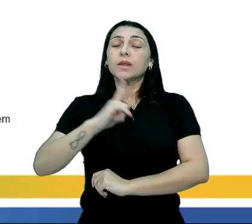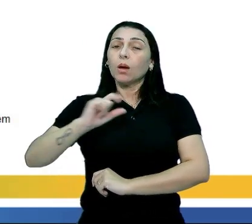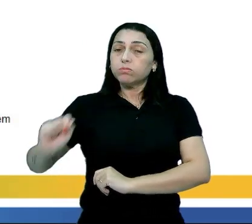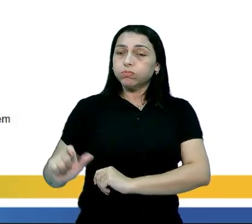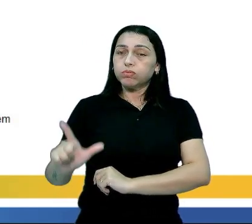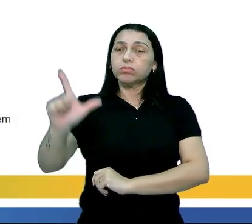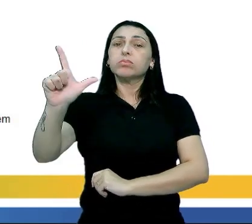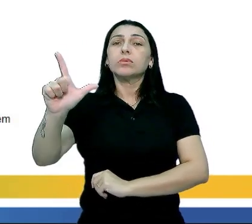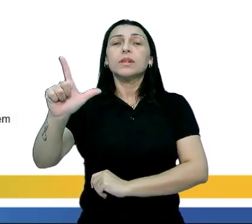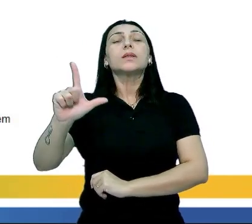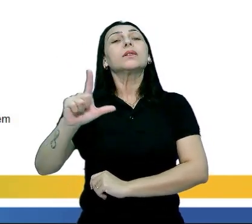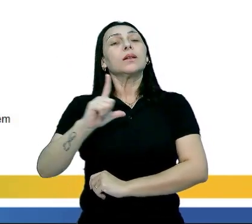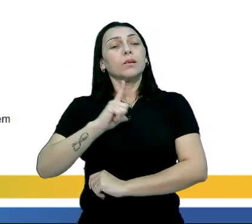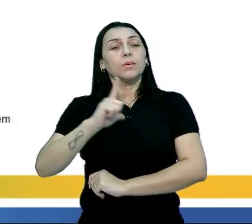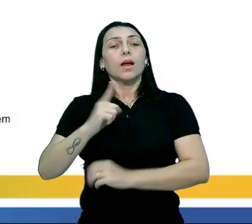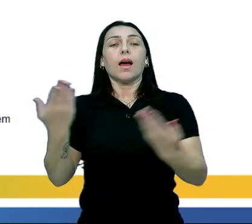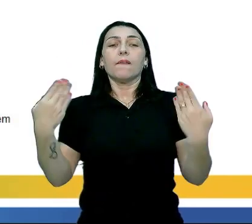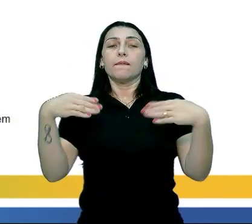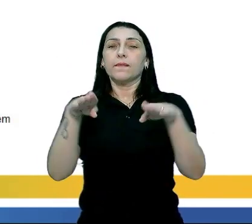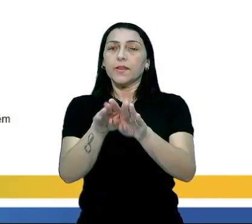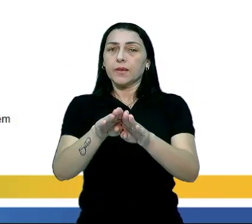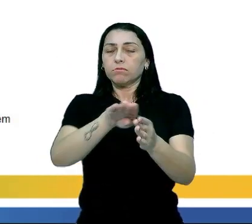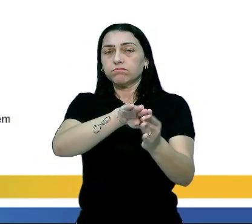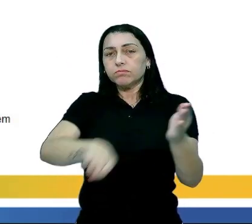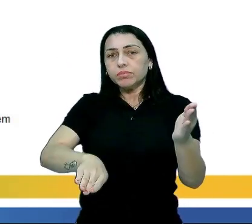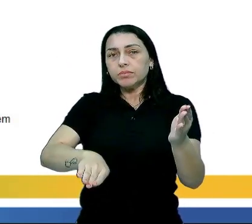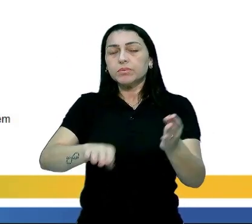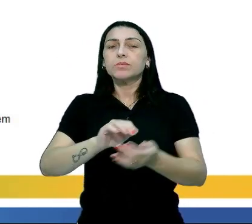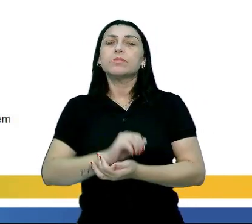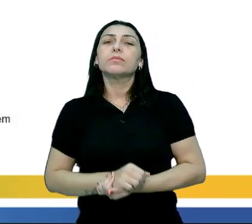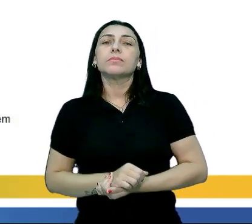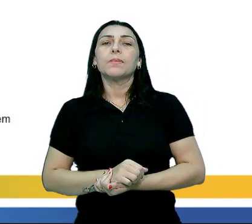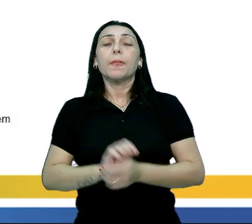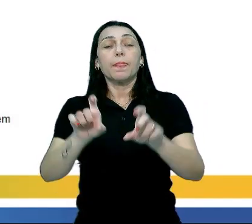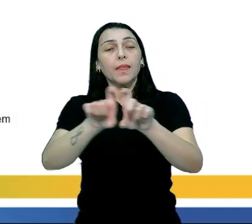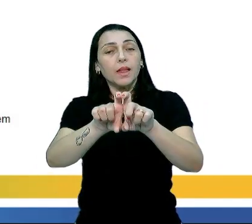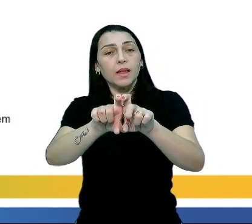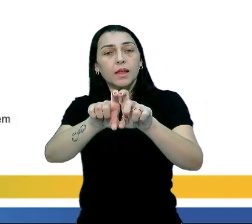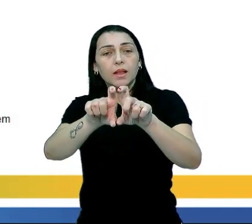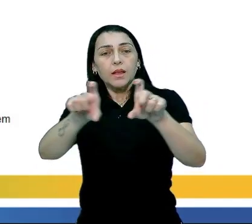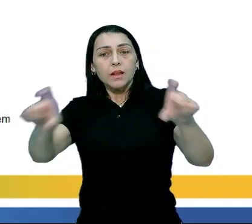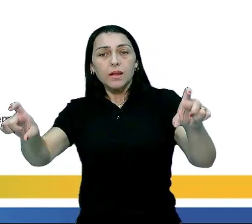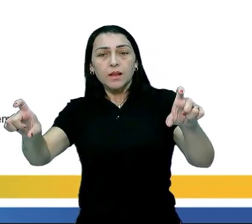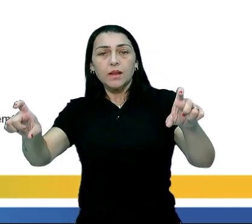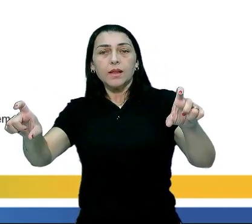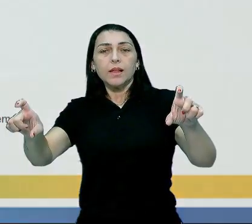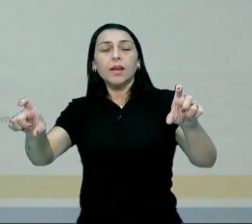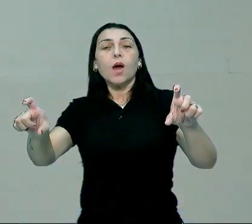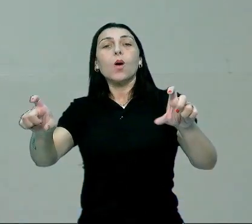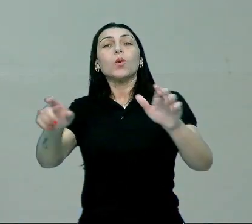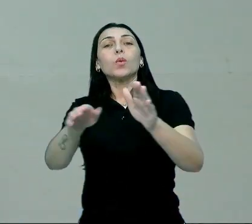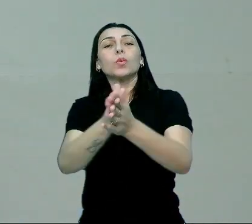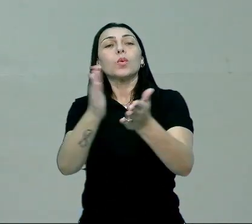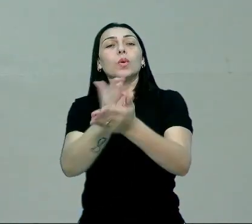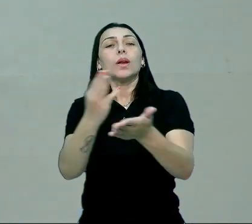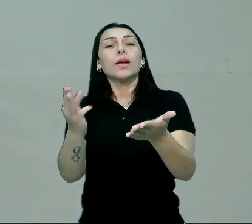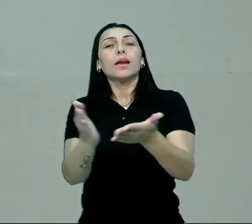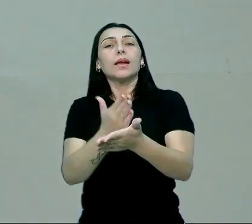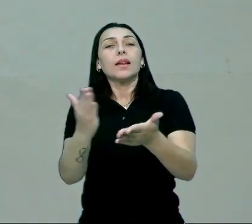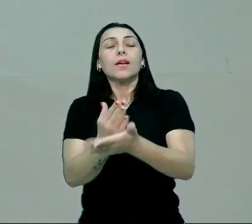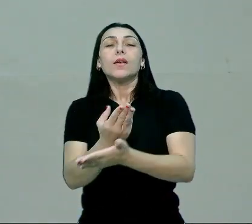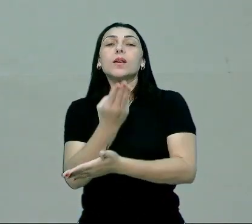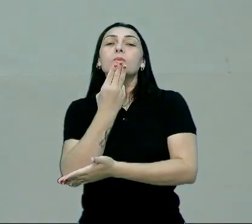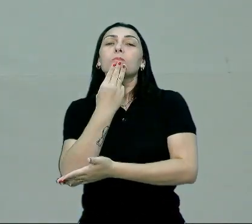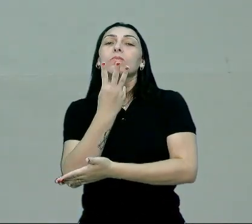obter lucros estaria condenada à extinção. Esse fragmento foi retirado da obra clássica de Max